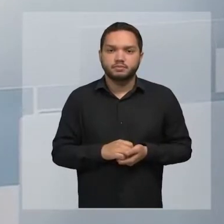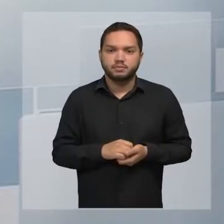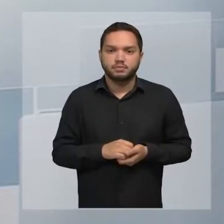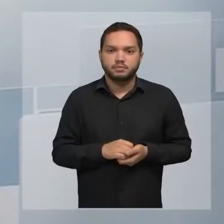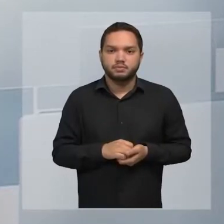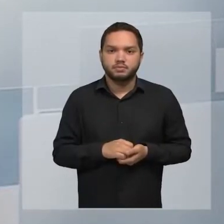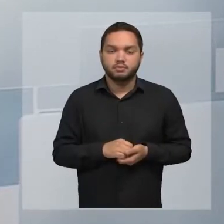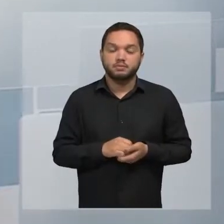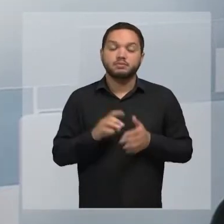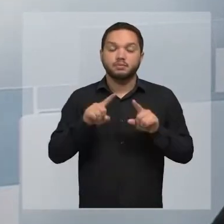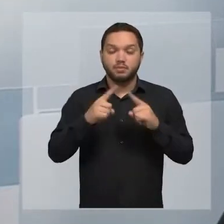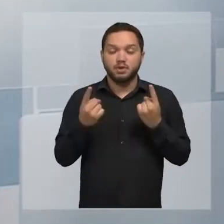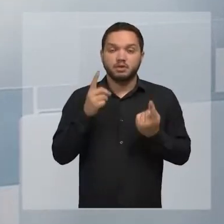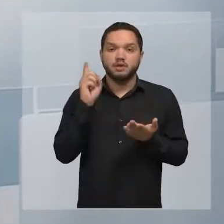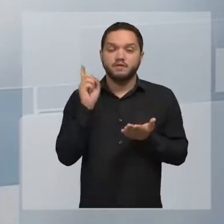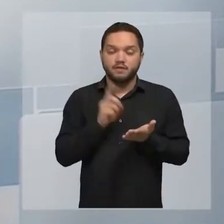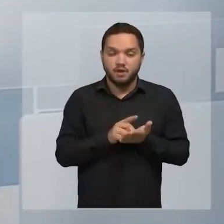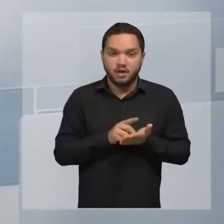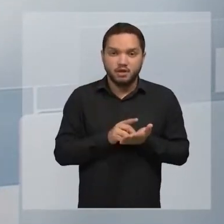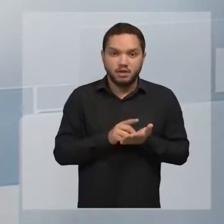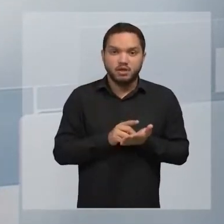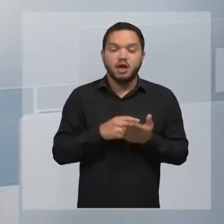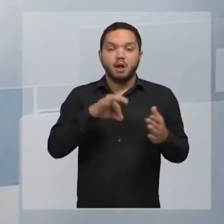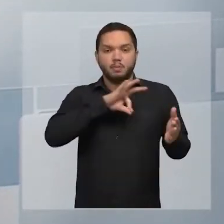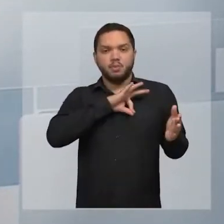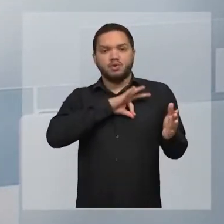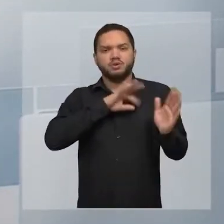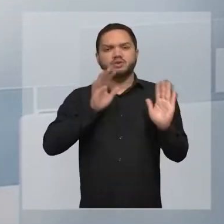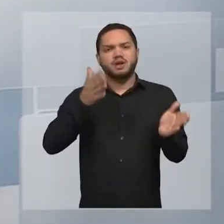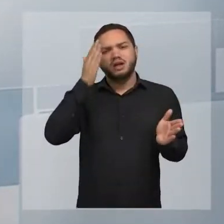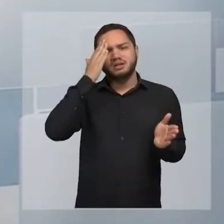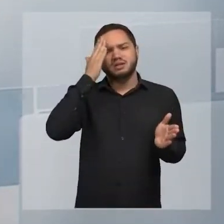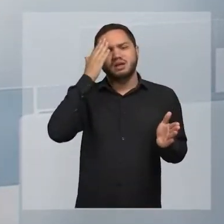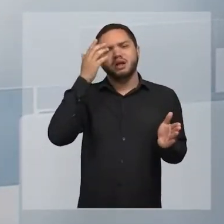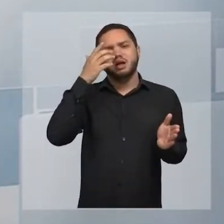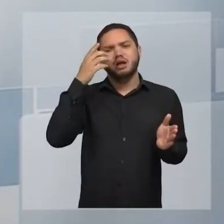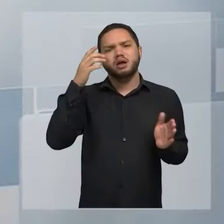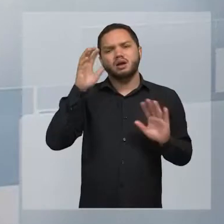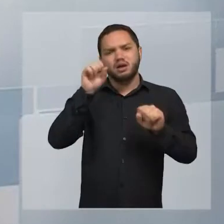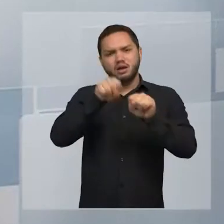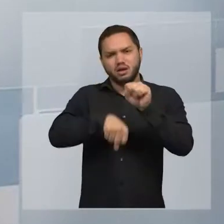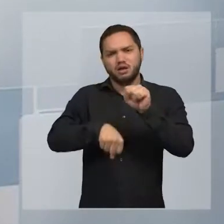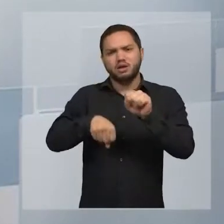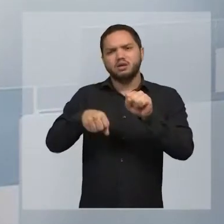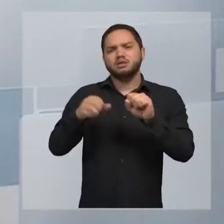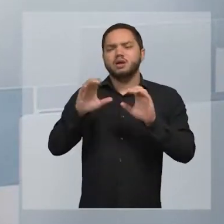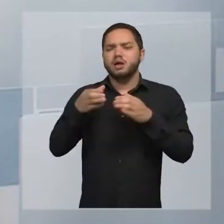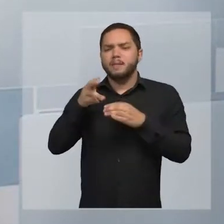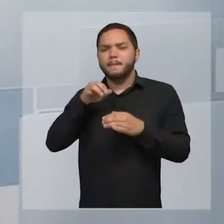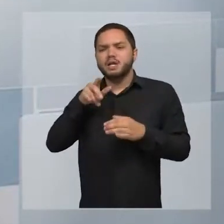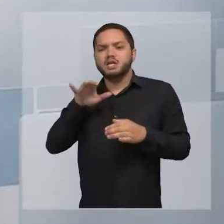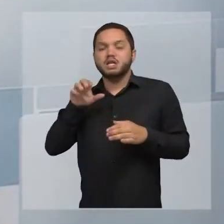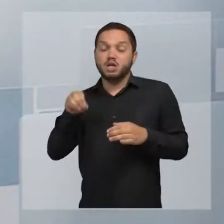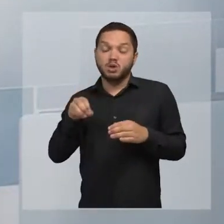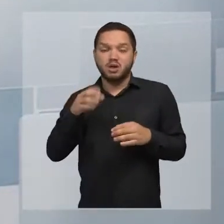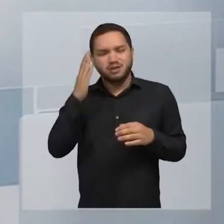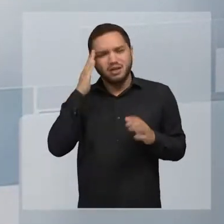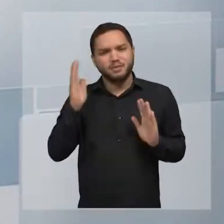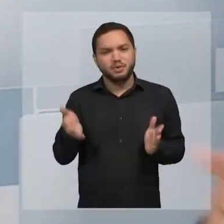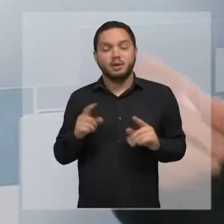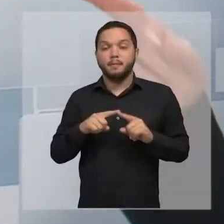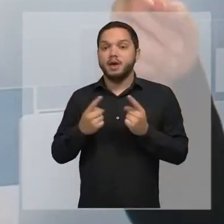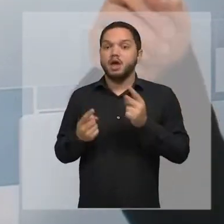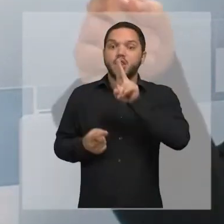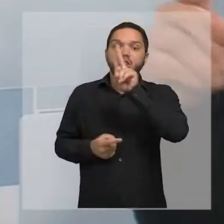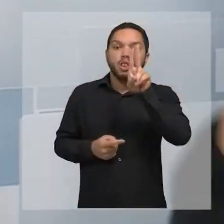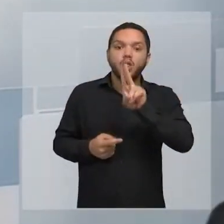Então, é interessante isso. Na grande realidade... A polícia já sabia que ela tinha sido morta pelos milicianos.